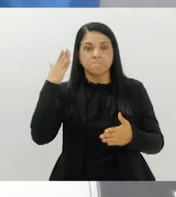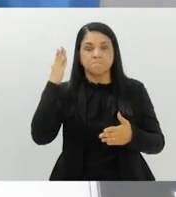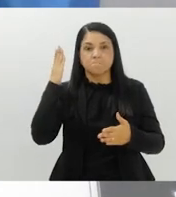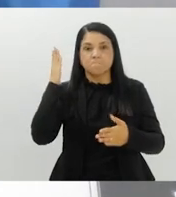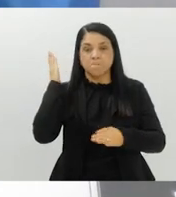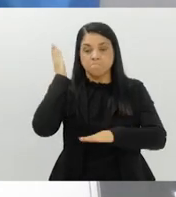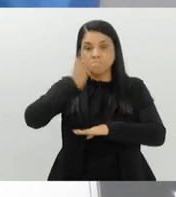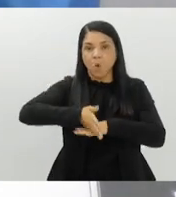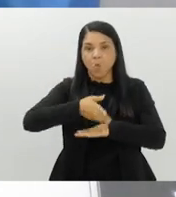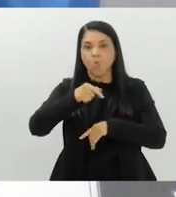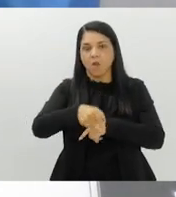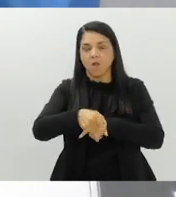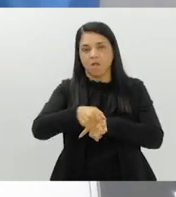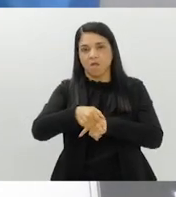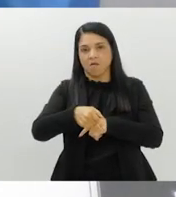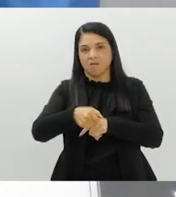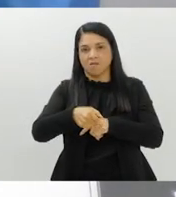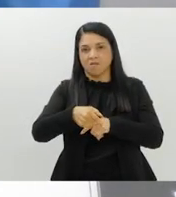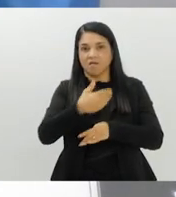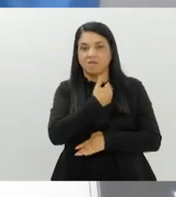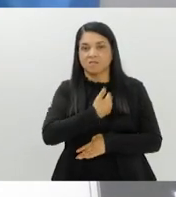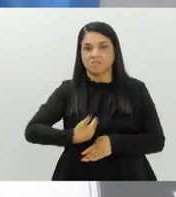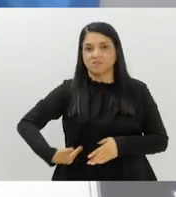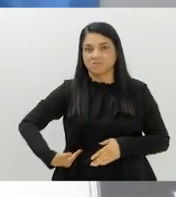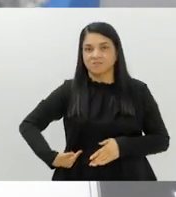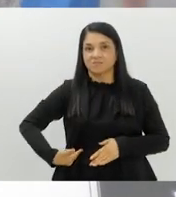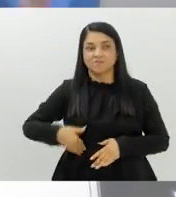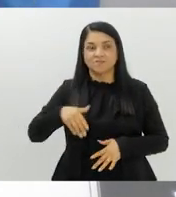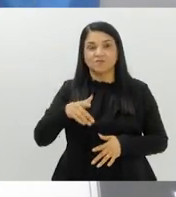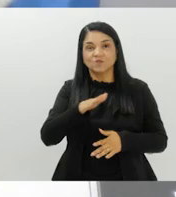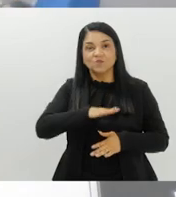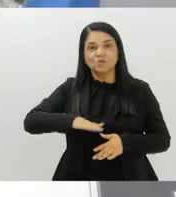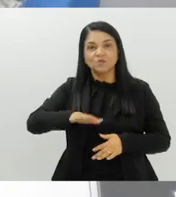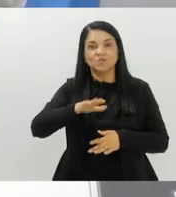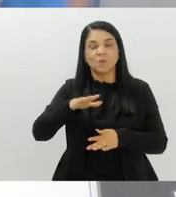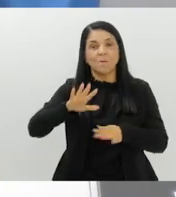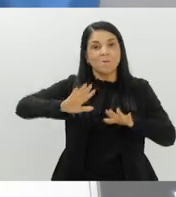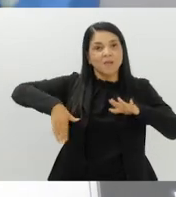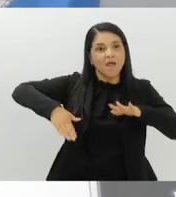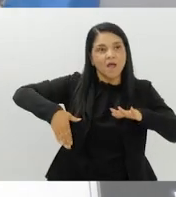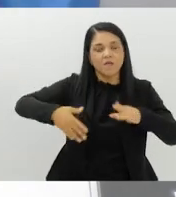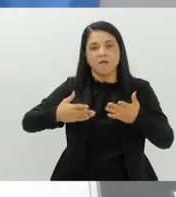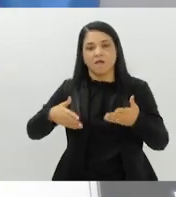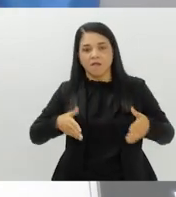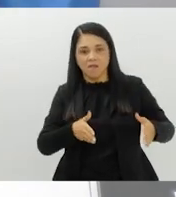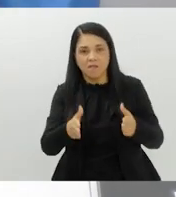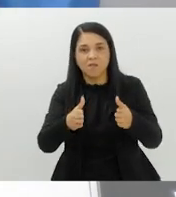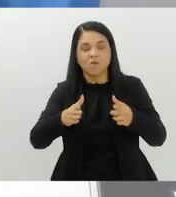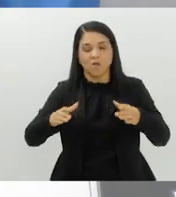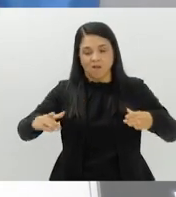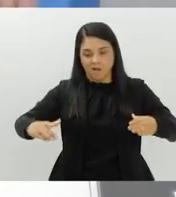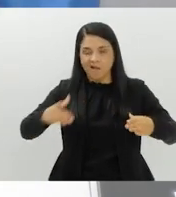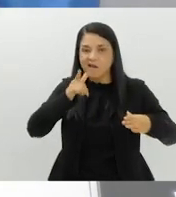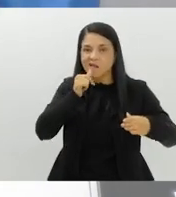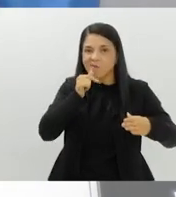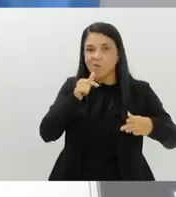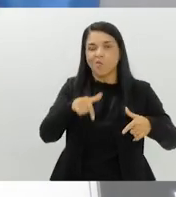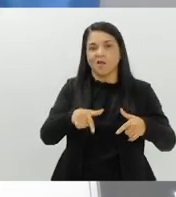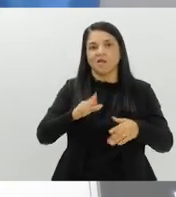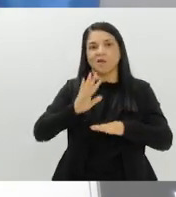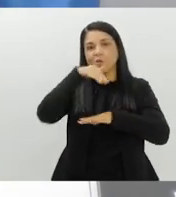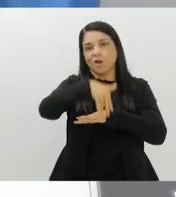tenham acesso a um bem público de uso comum, como é a praia, o rio, a lagoa ou a cachoeira.